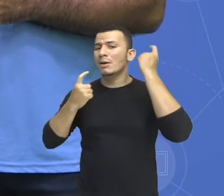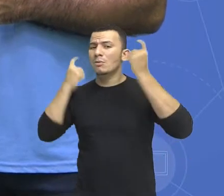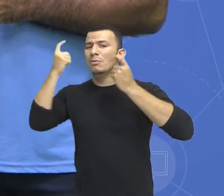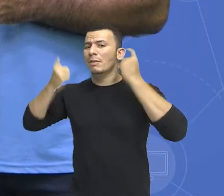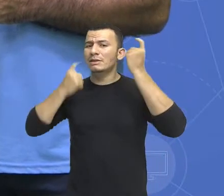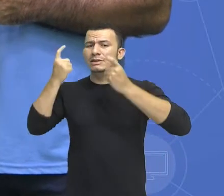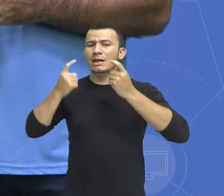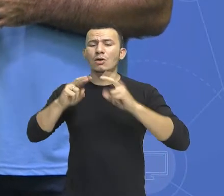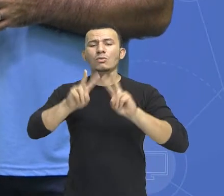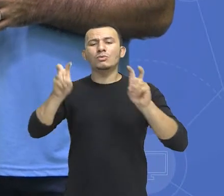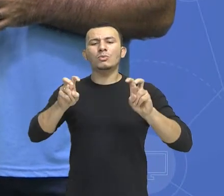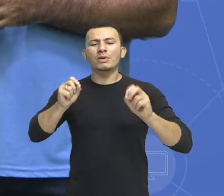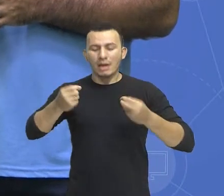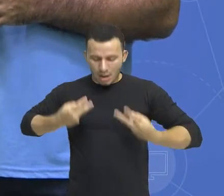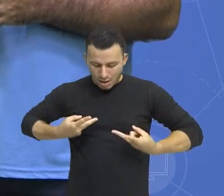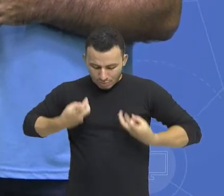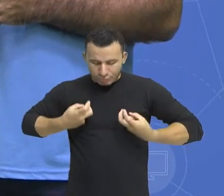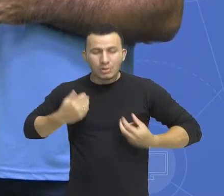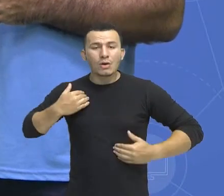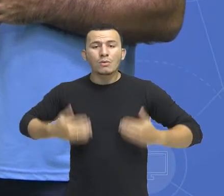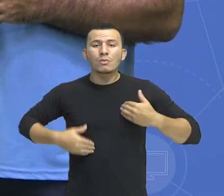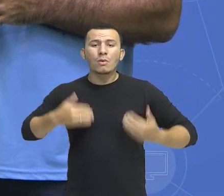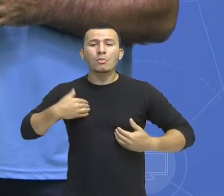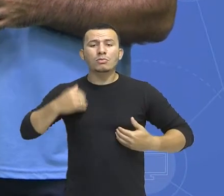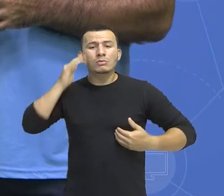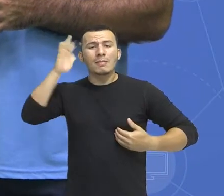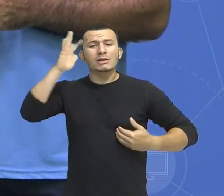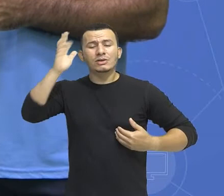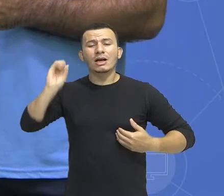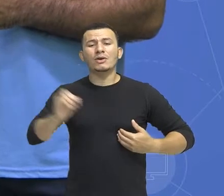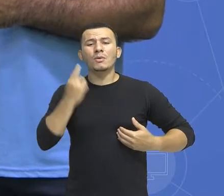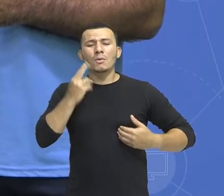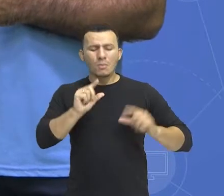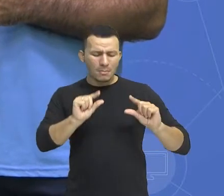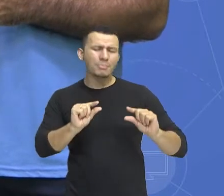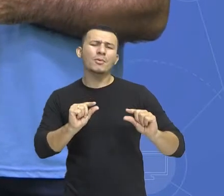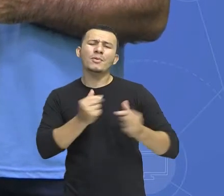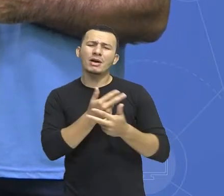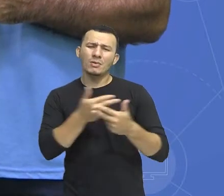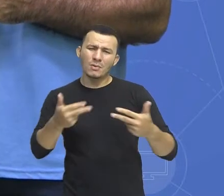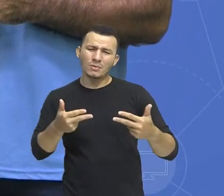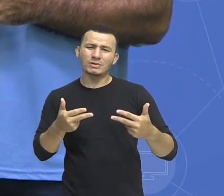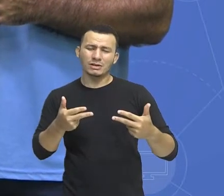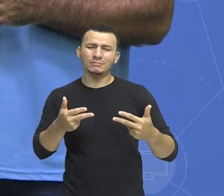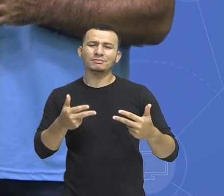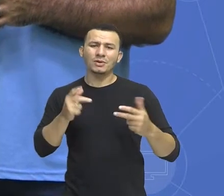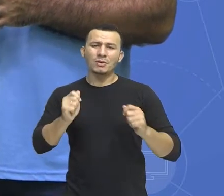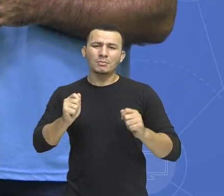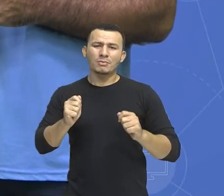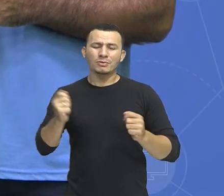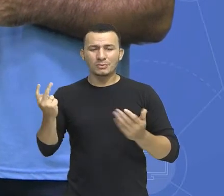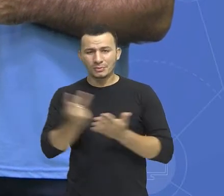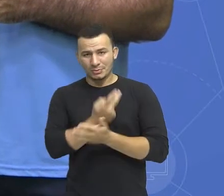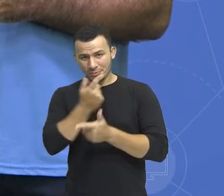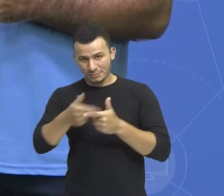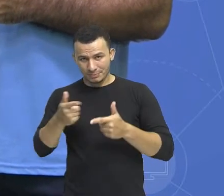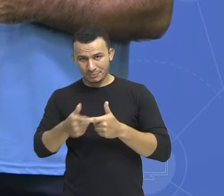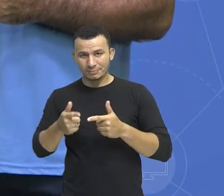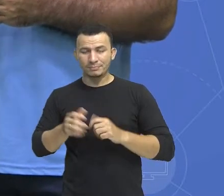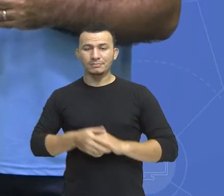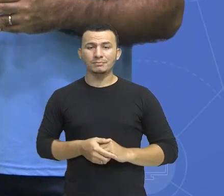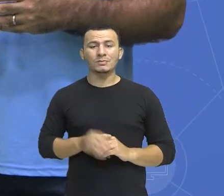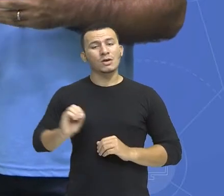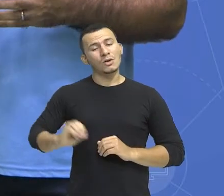a um defeito imaginário ou mínimo em sua aparência, levando a sofrimento clinicamente significativo